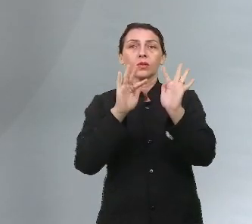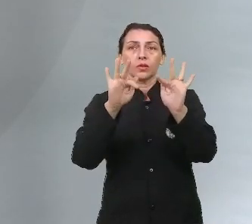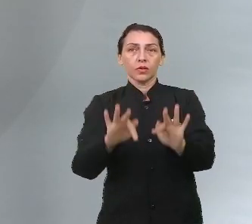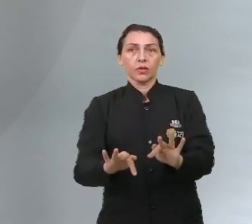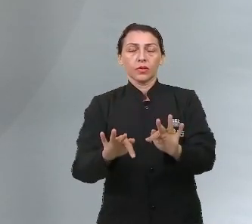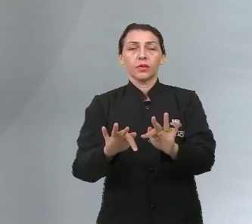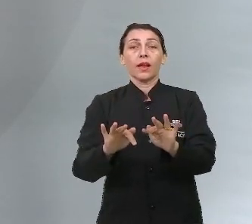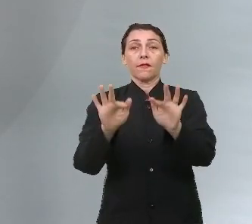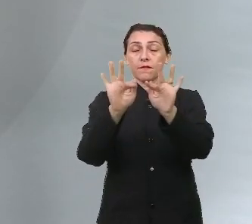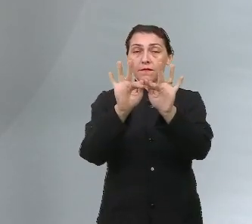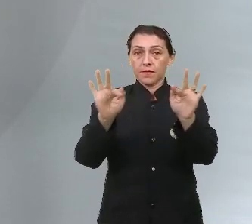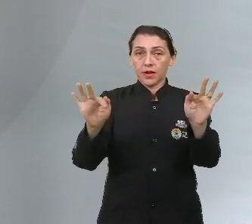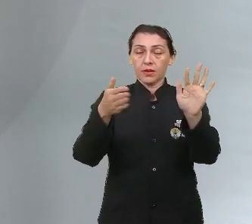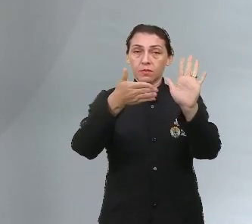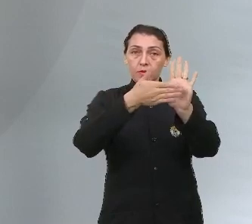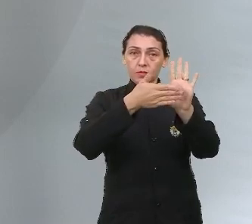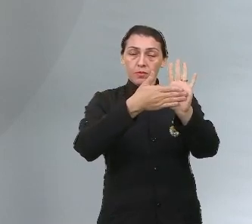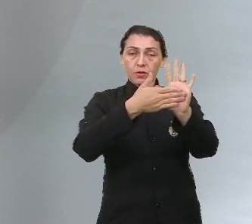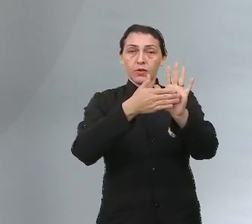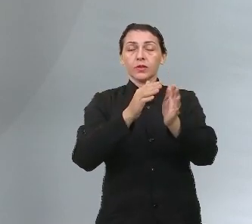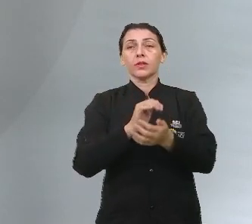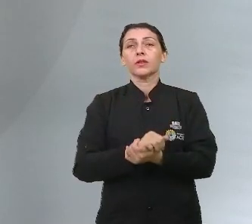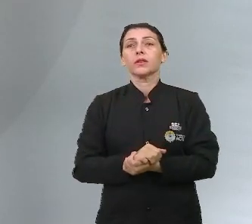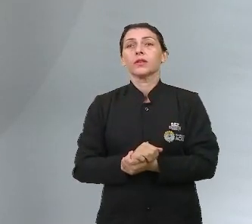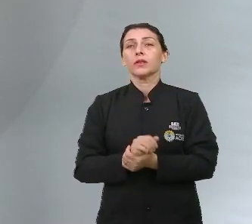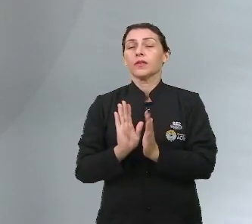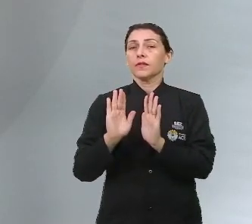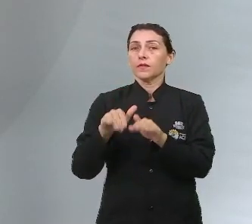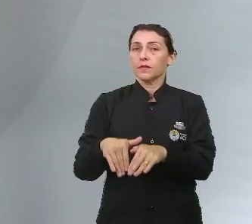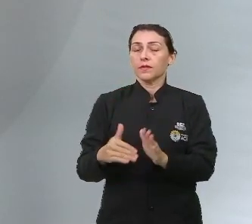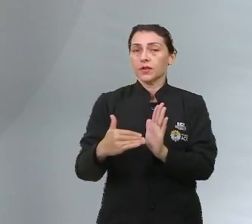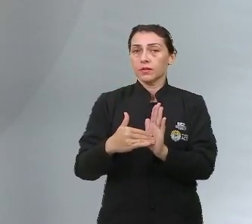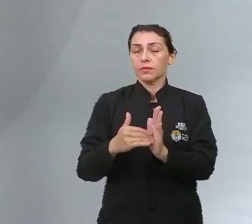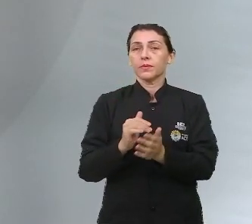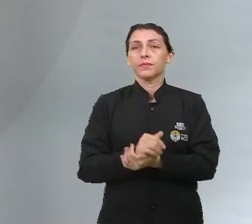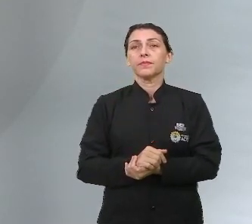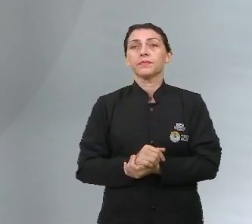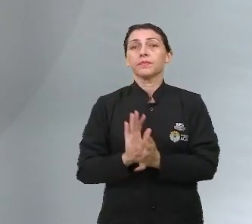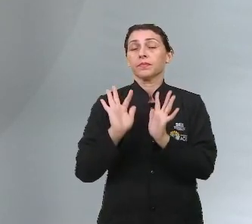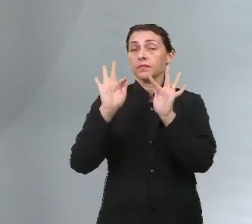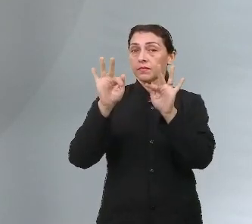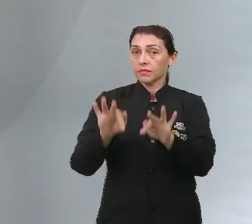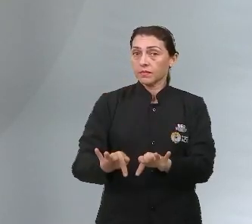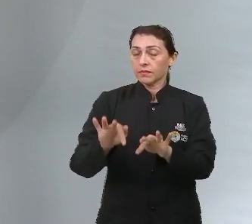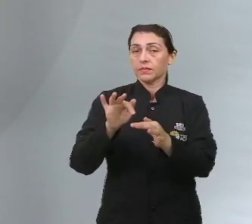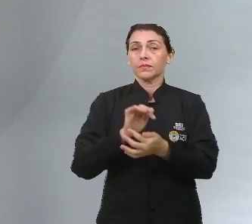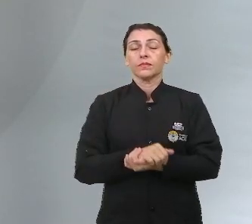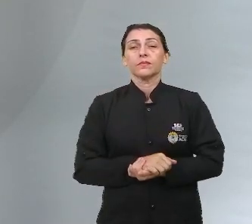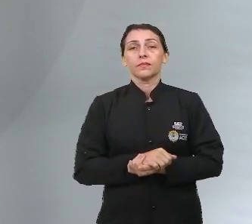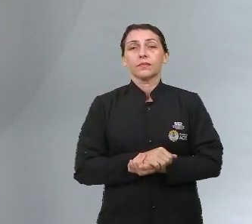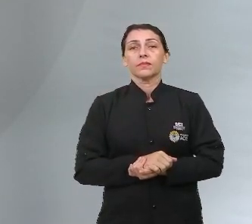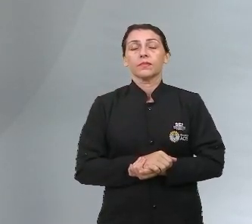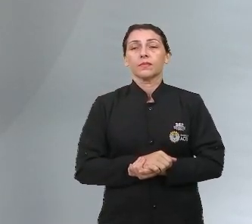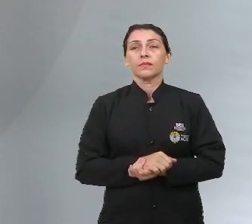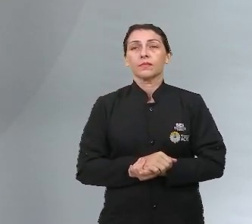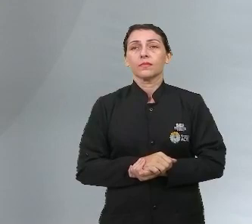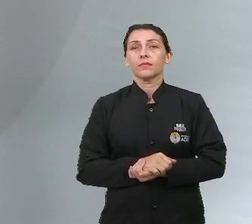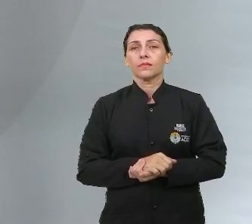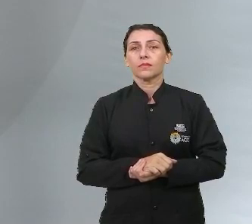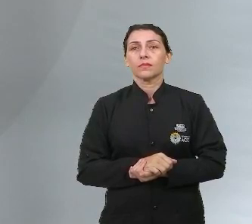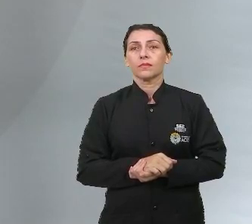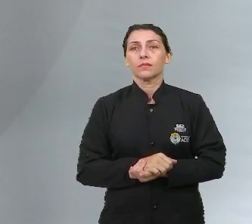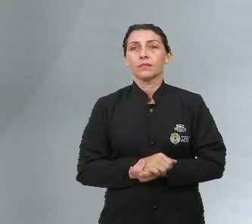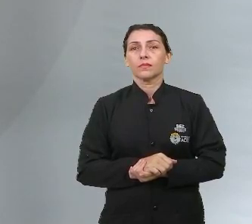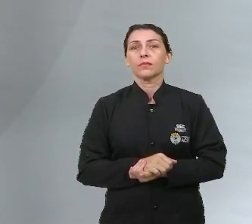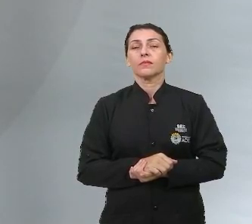Tópico frasal, proposta de intervenção, fechamento. E um fechamento, vamos dizer assim, um fechamento